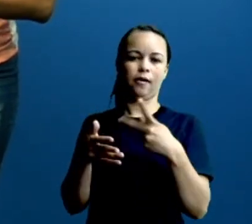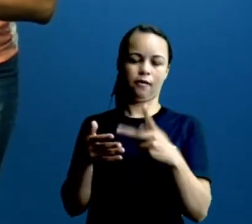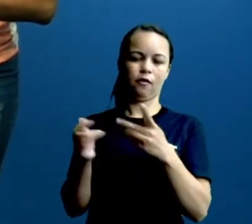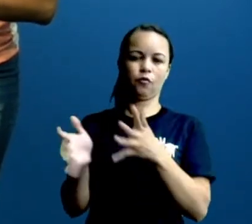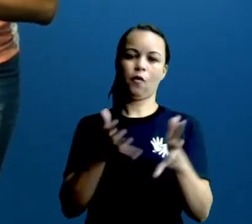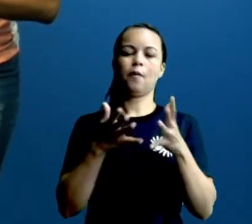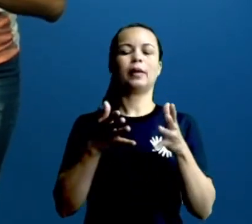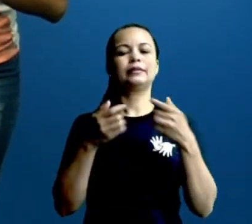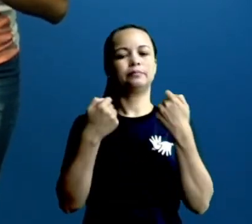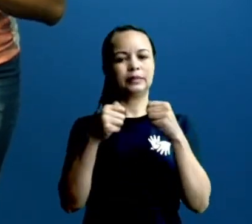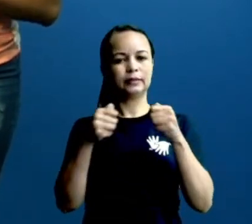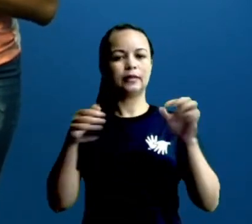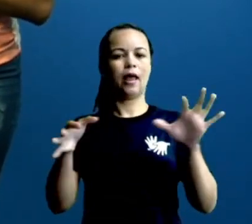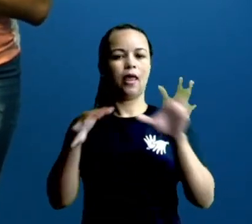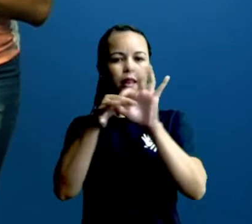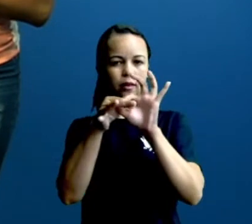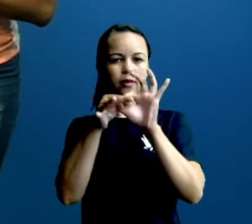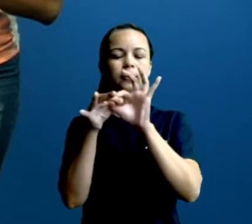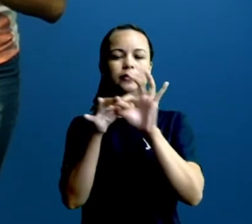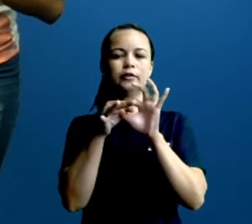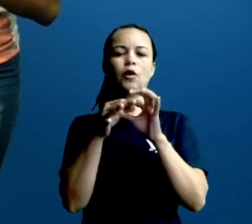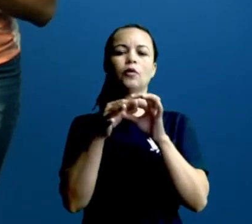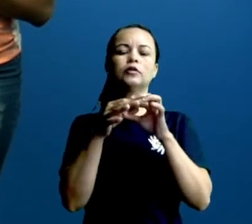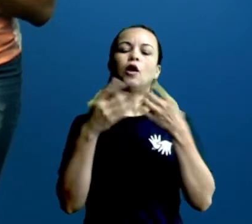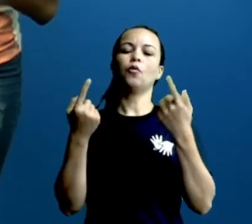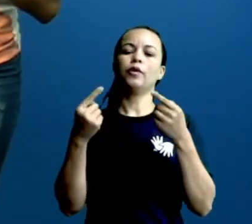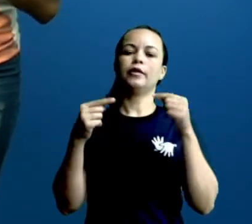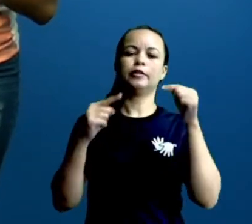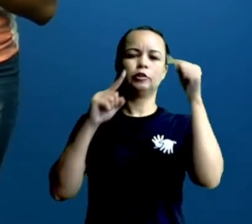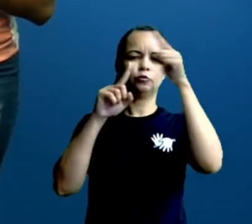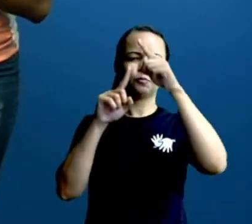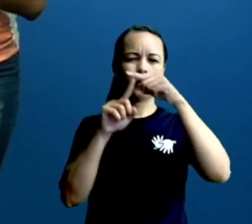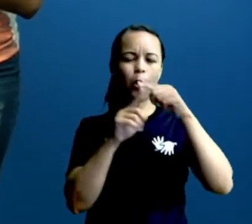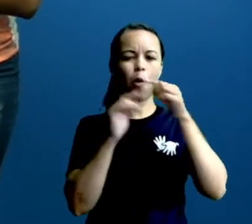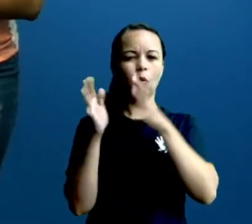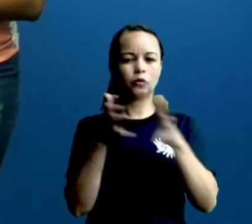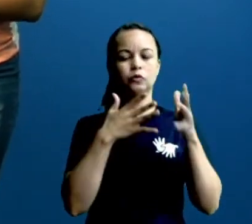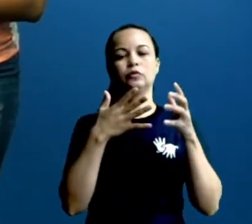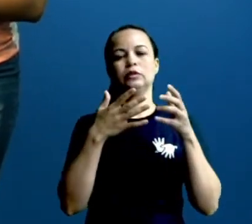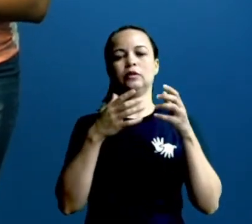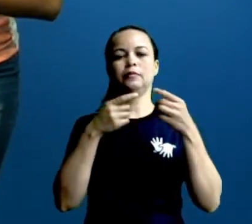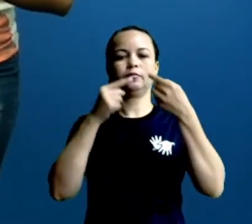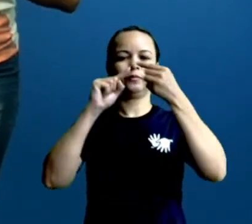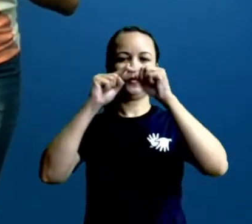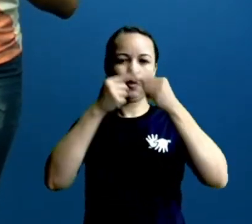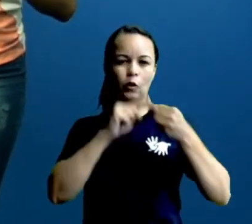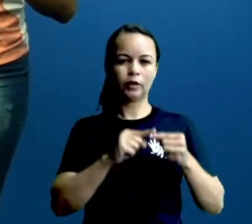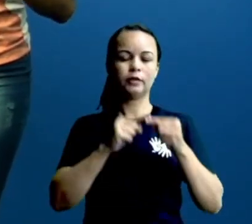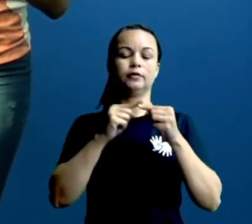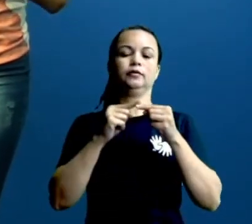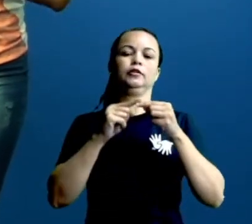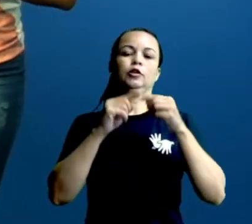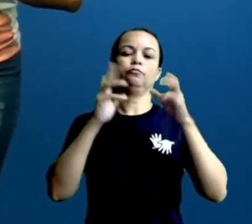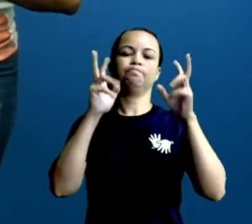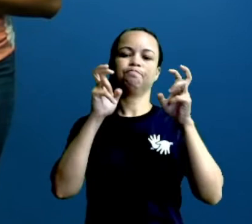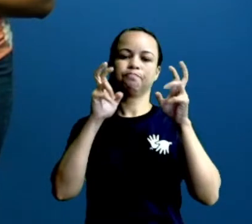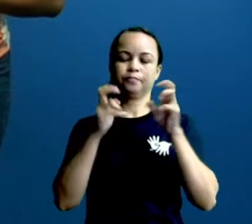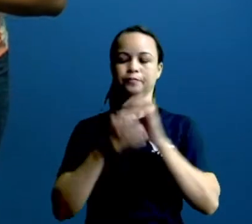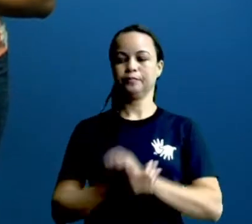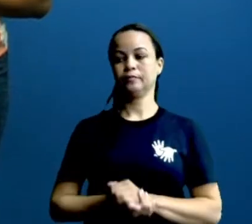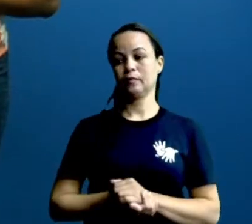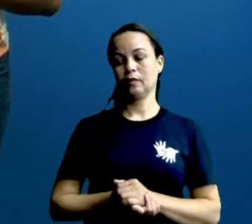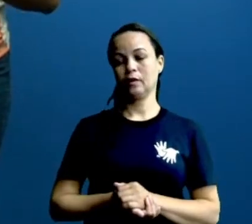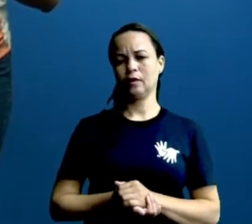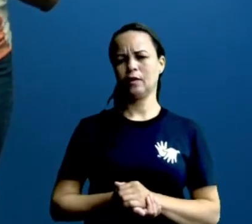sempre ligadas. Então, são esses pontos que a gente chama de progressão temática. Agora, teve a